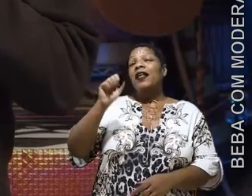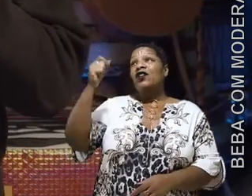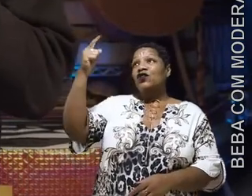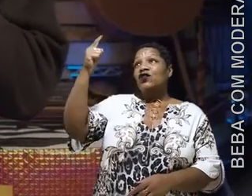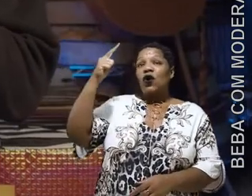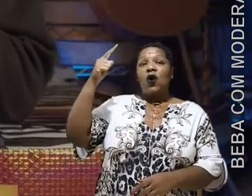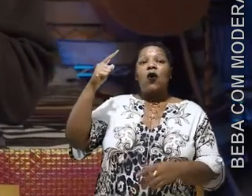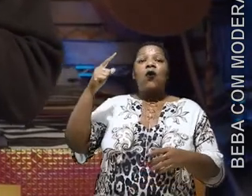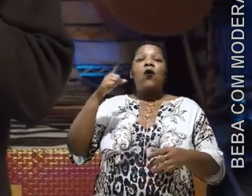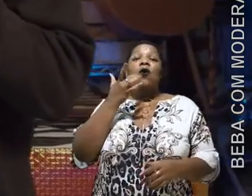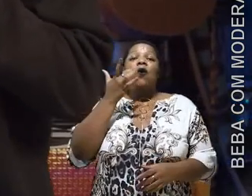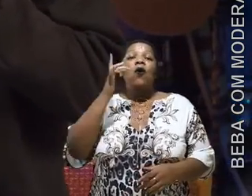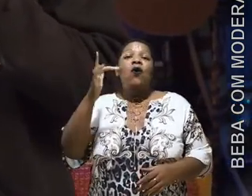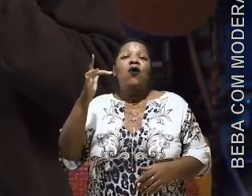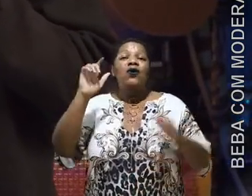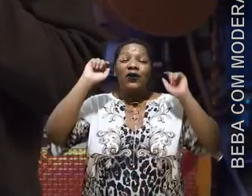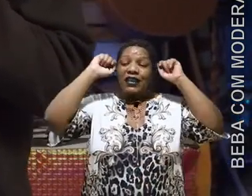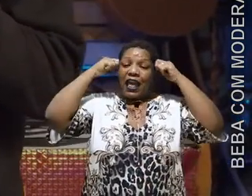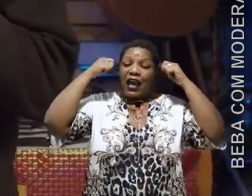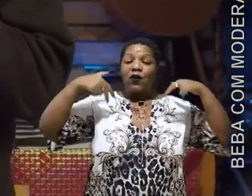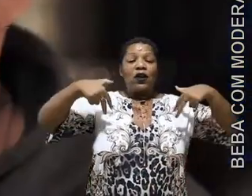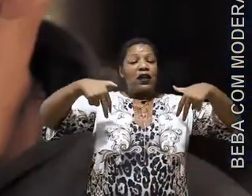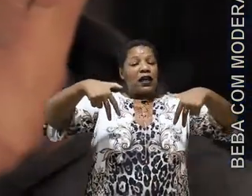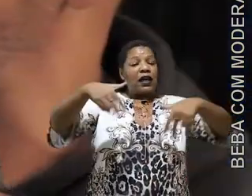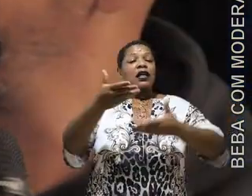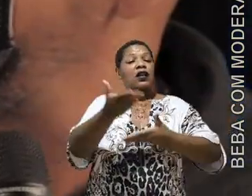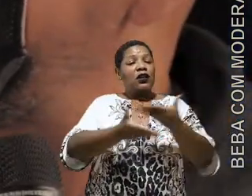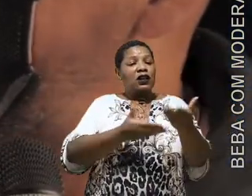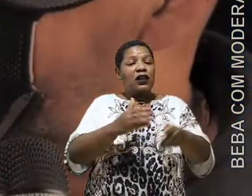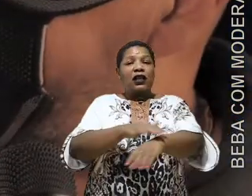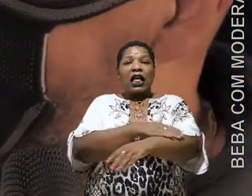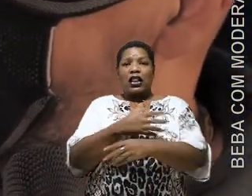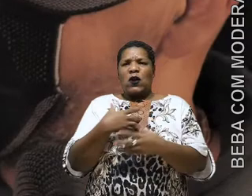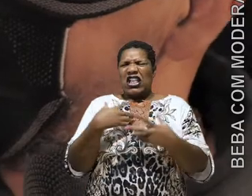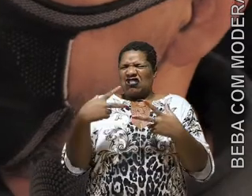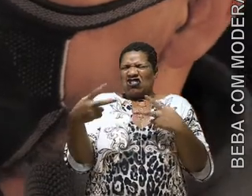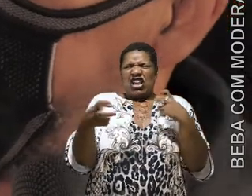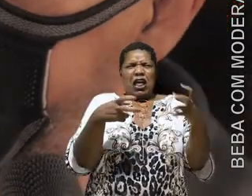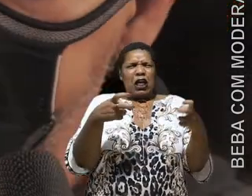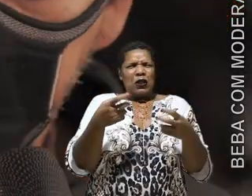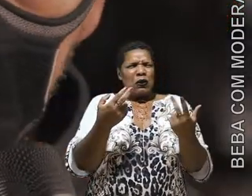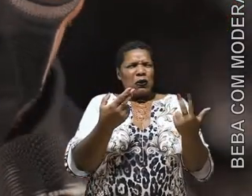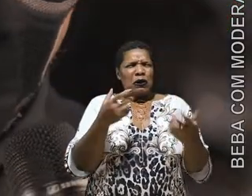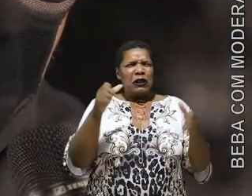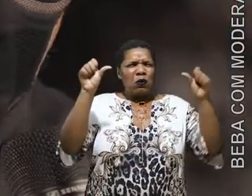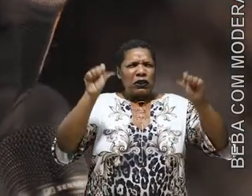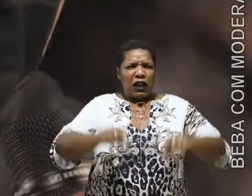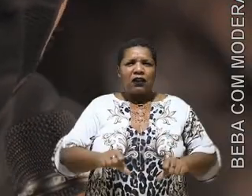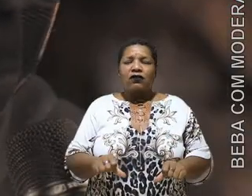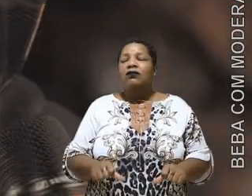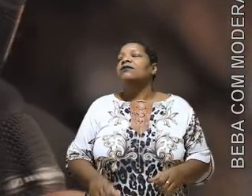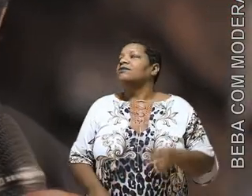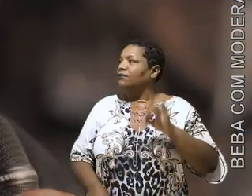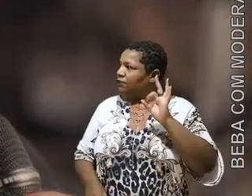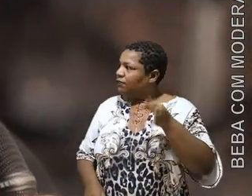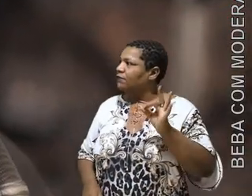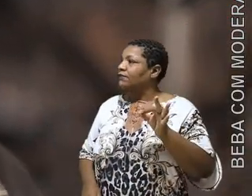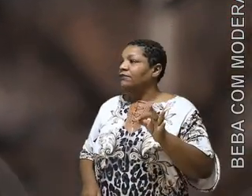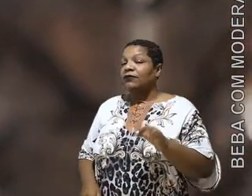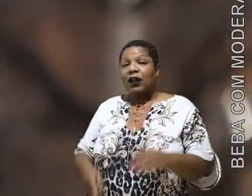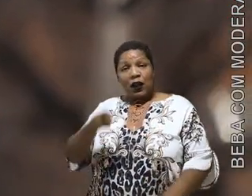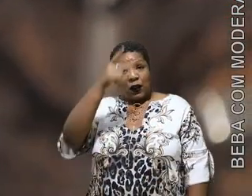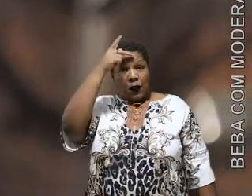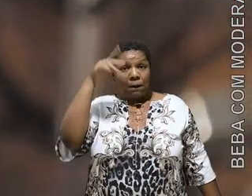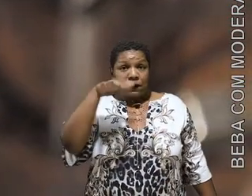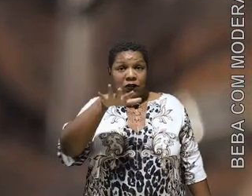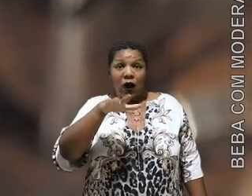temos nós temos um pressao eles têm um pressao nós temos um pré sol um Ouro Negro perambulante precisa ser buscado captado